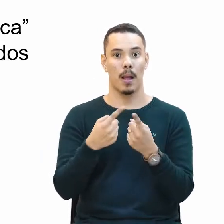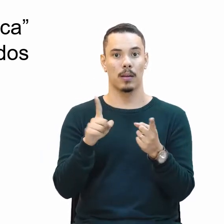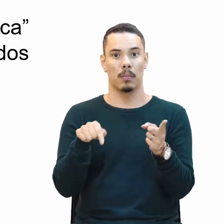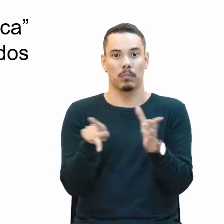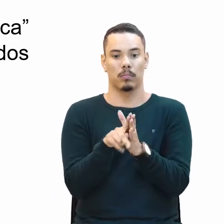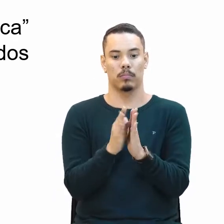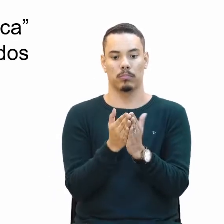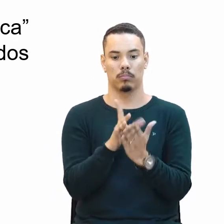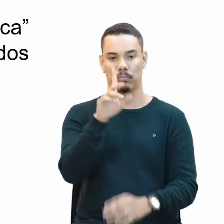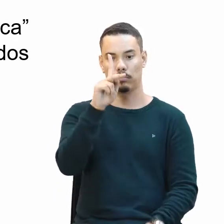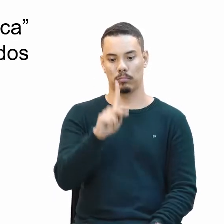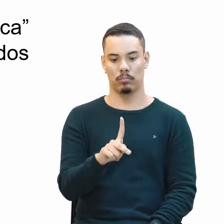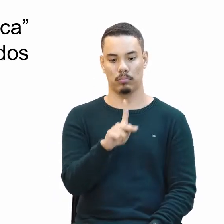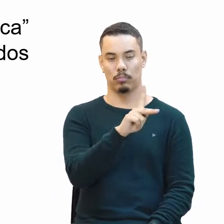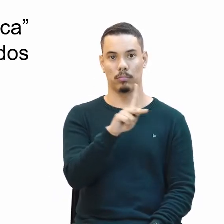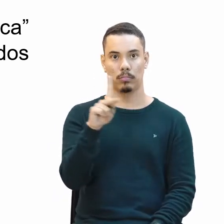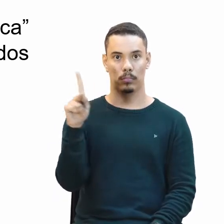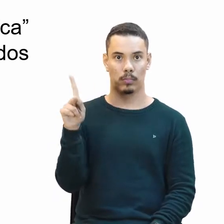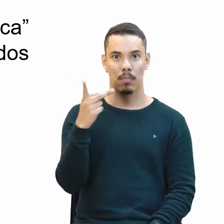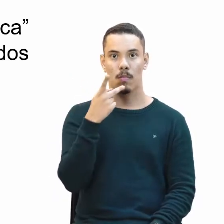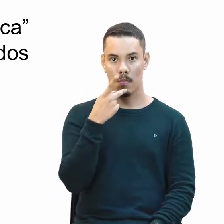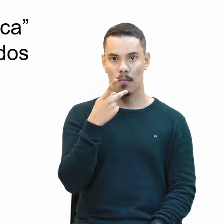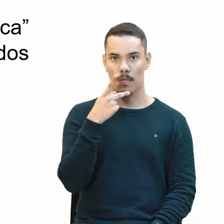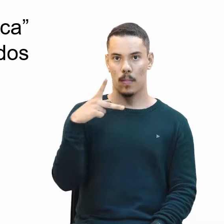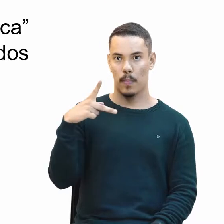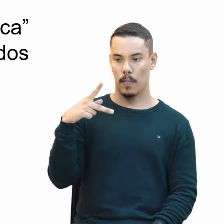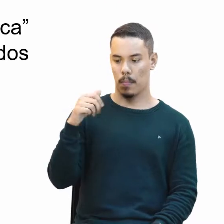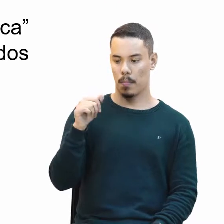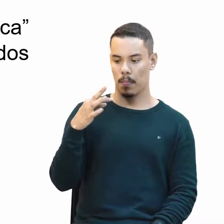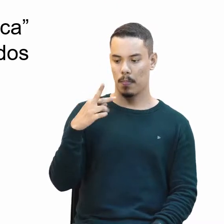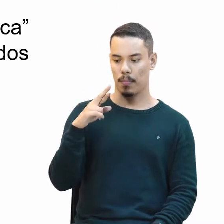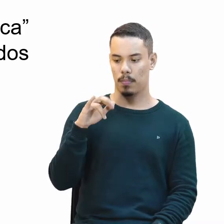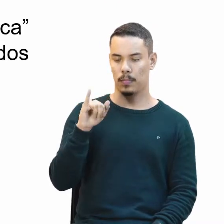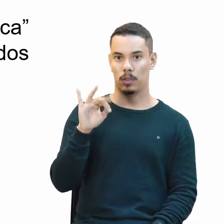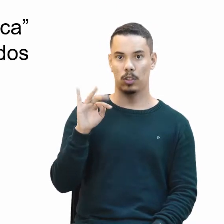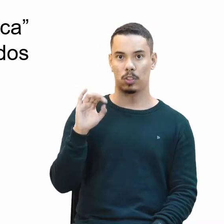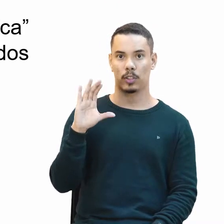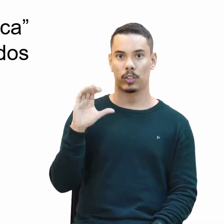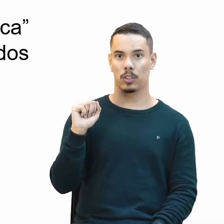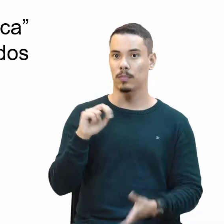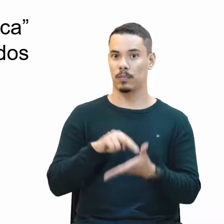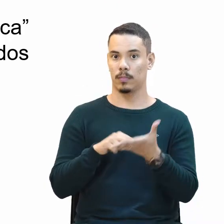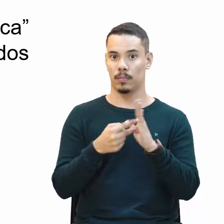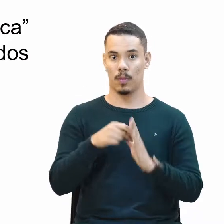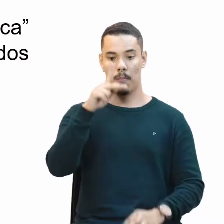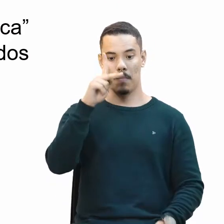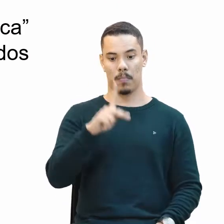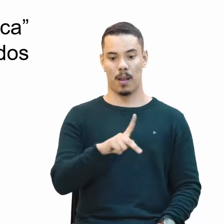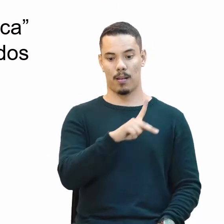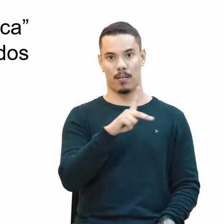é denominada patrística. O nome patrística vem de padres da igreja.